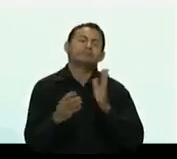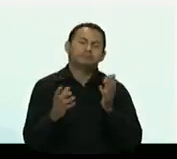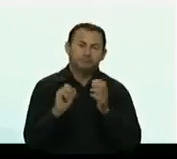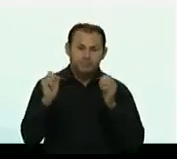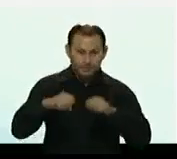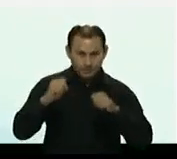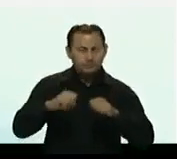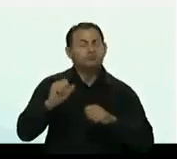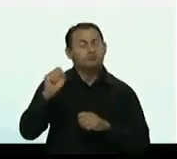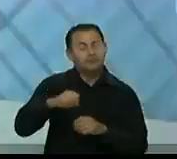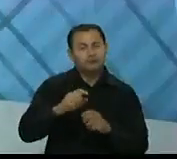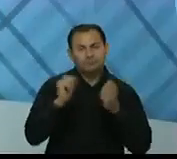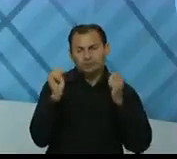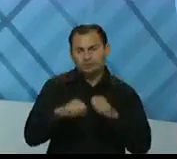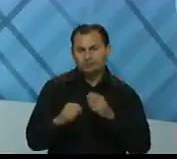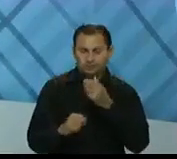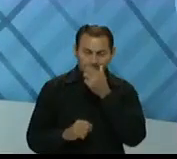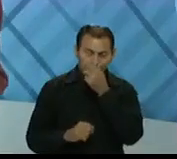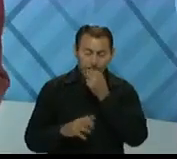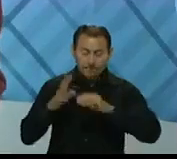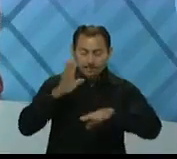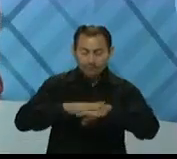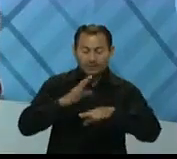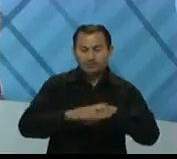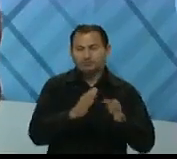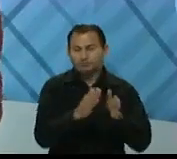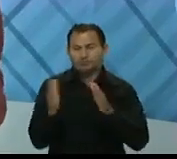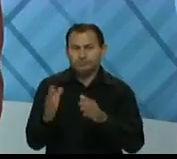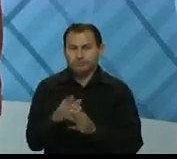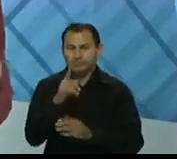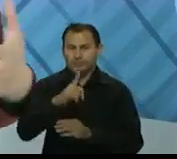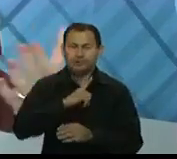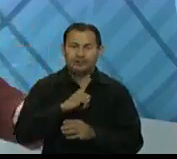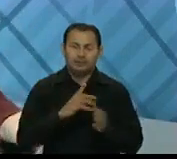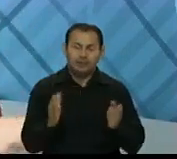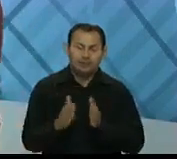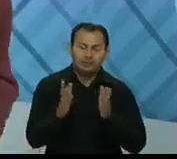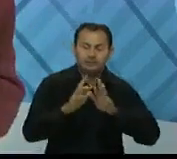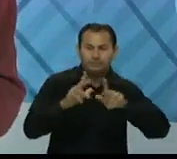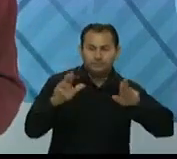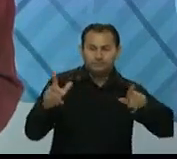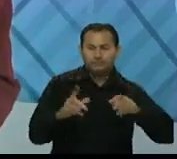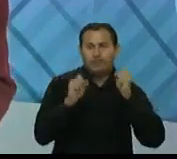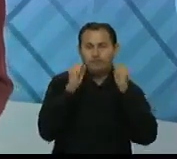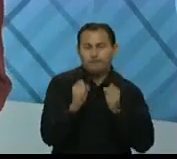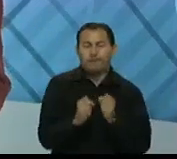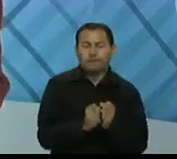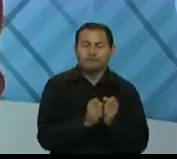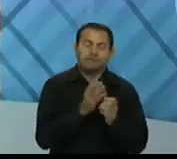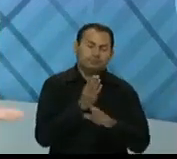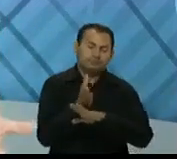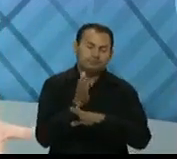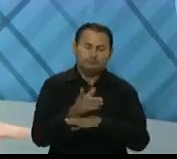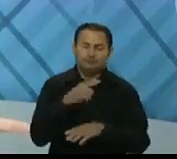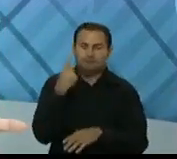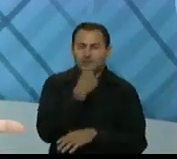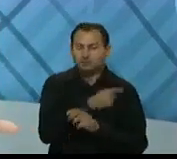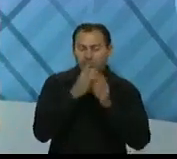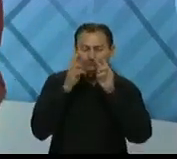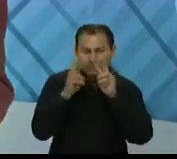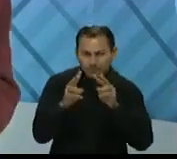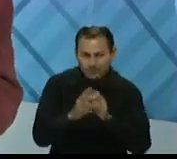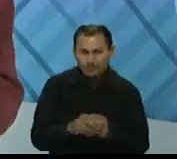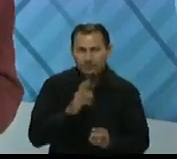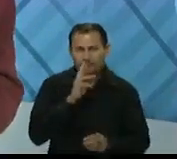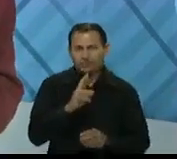Sim, seria possível. A matemática tem essa parte de você ter caminhos diferentes que a gente pode percorrer. Nós não vimos na situação